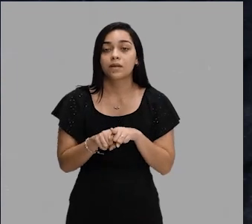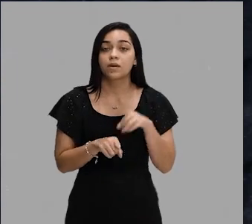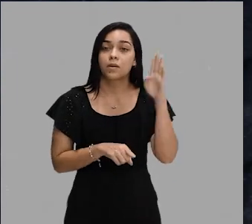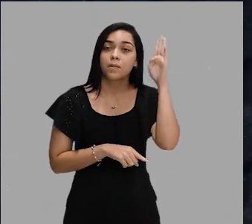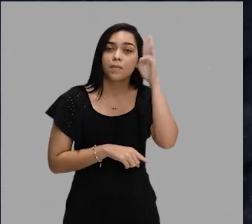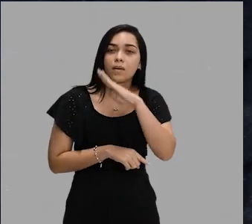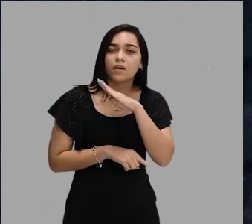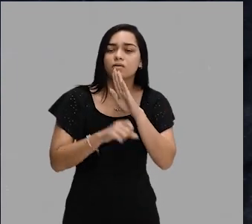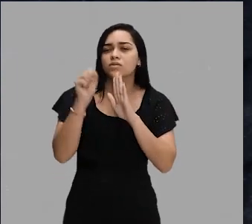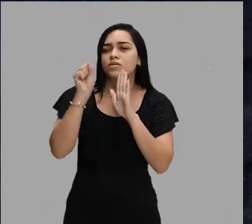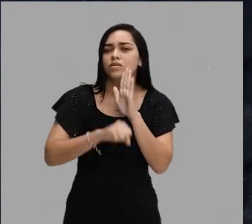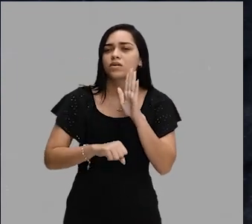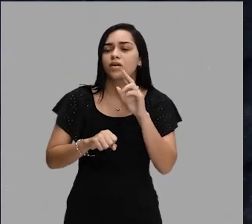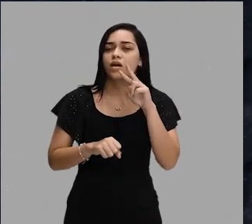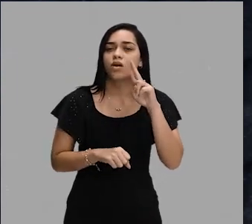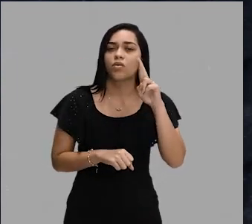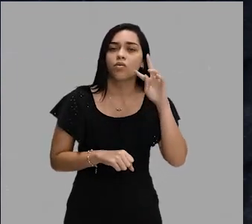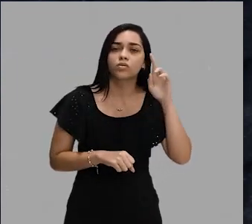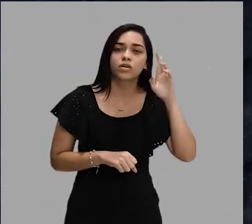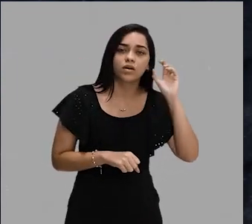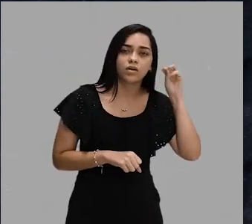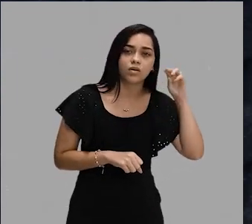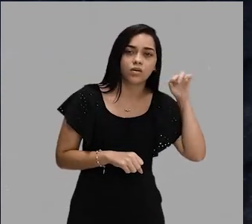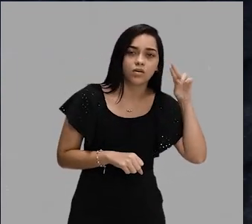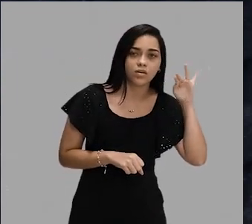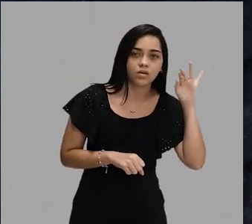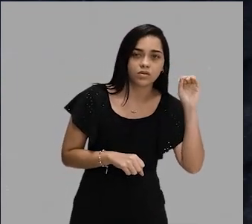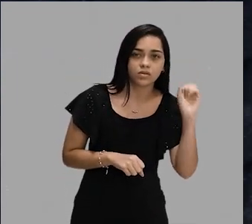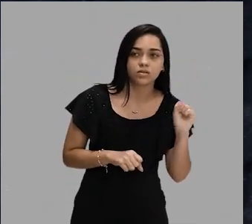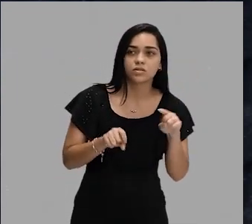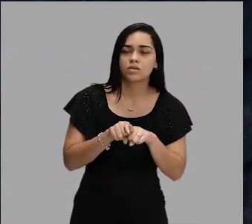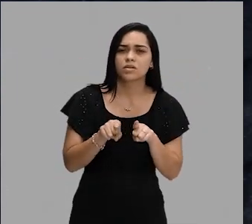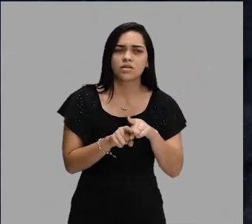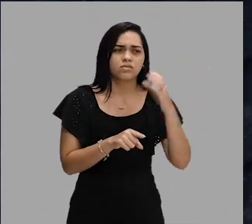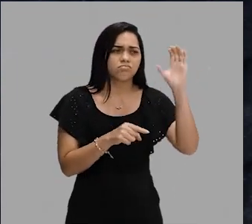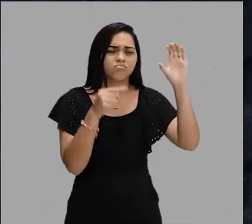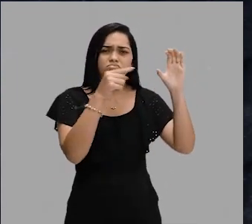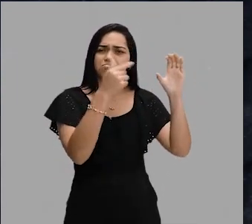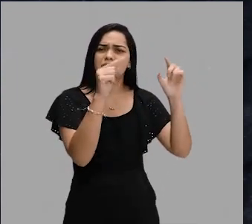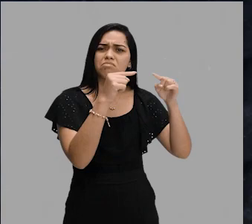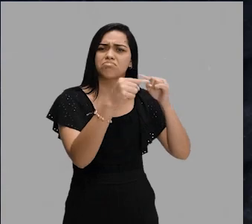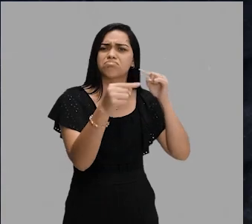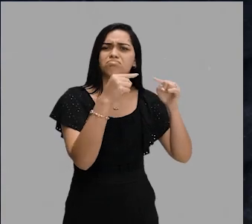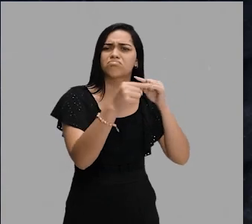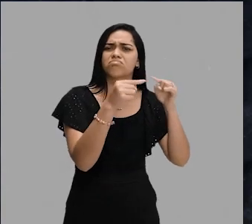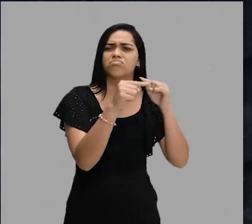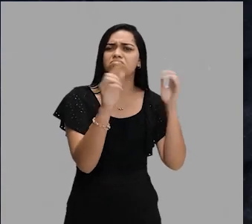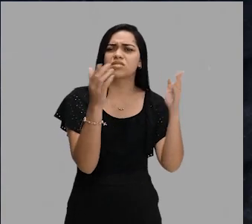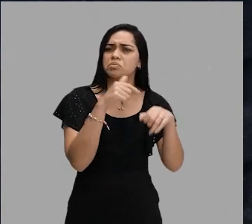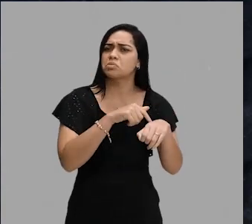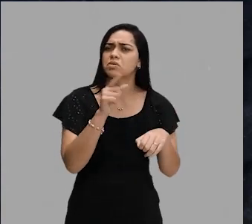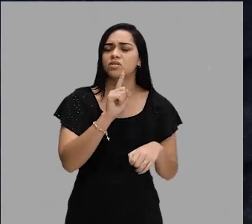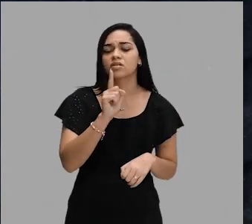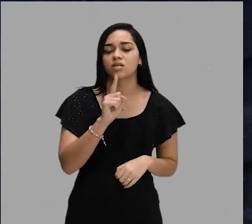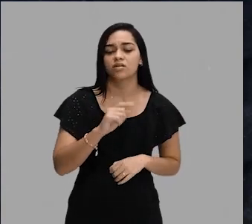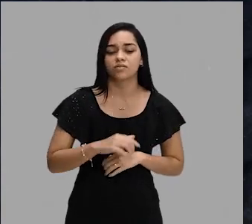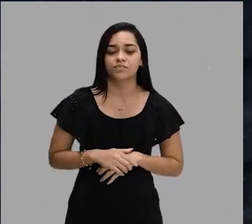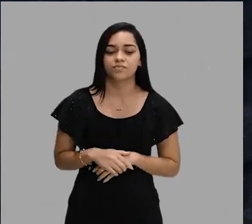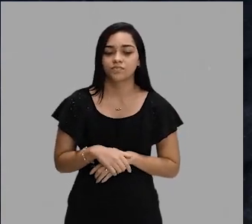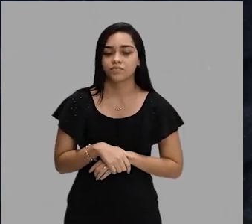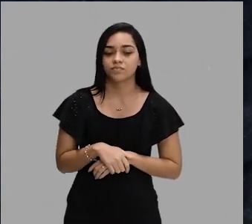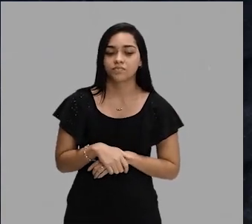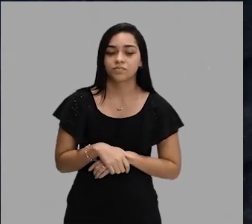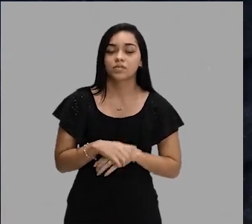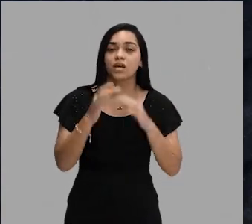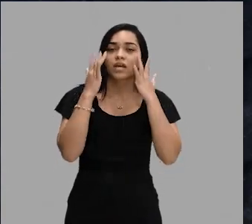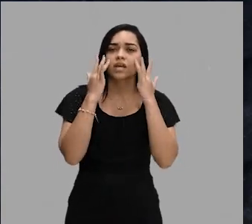do século é o ultrarromantismo. E o cientificismo não tem assim muita coisa nesse momento não, tá? Vem bem depois. E